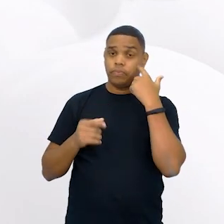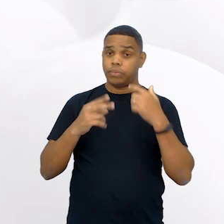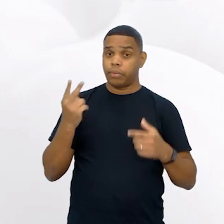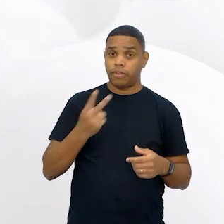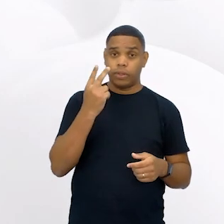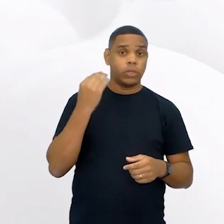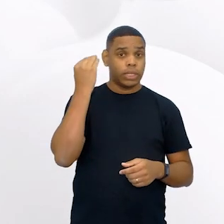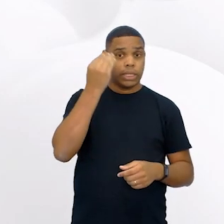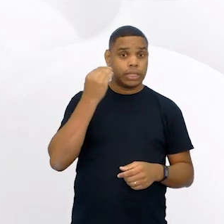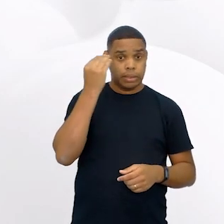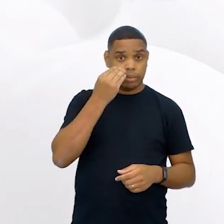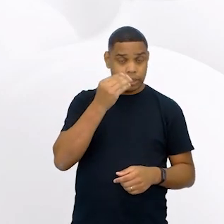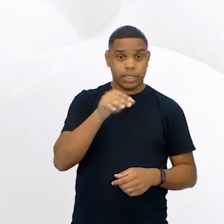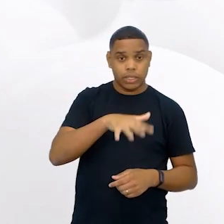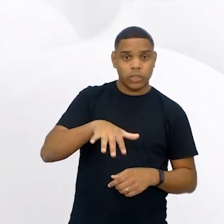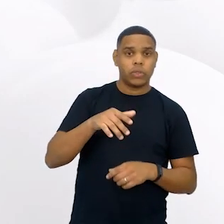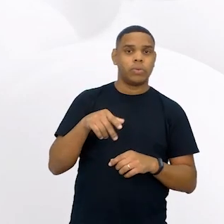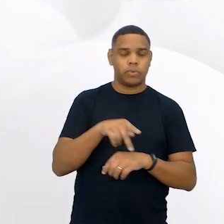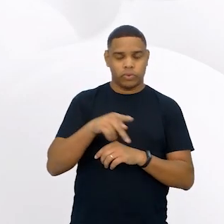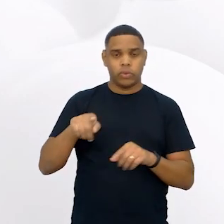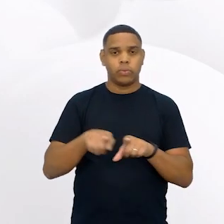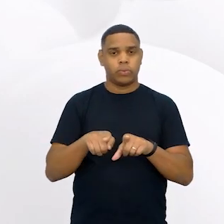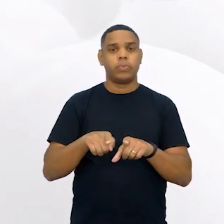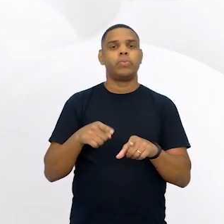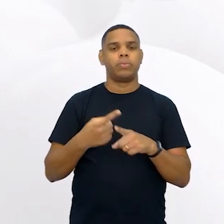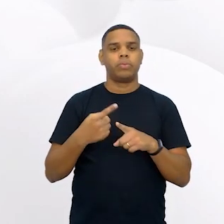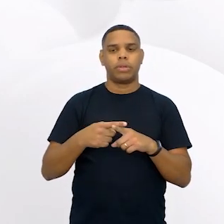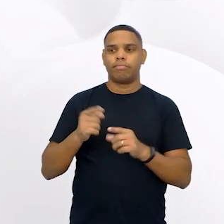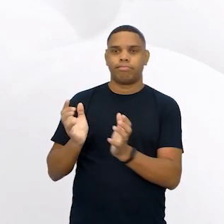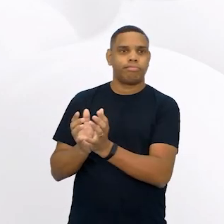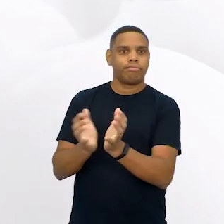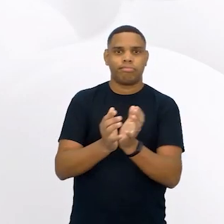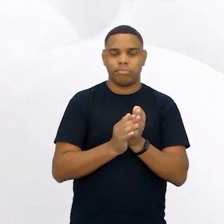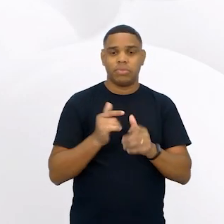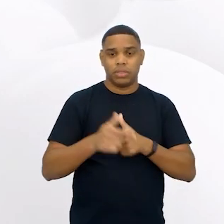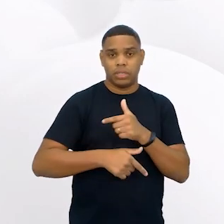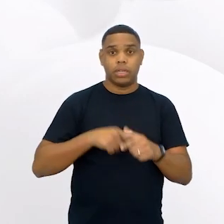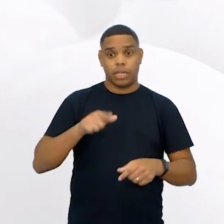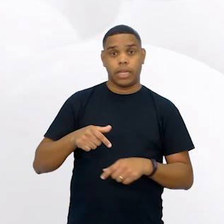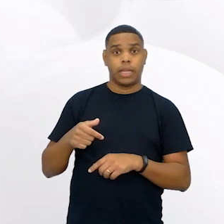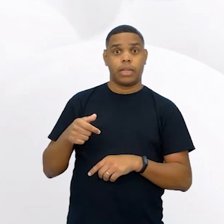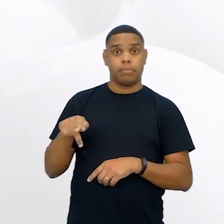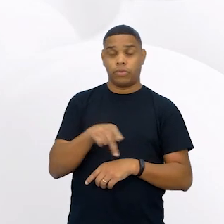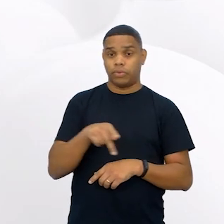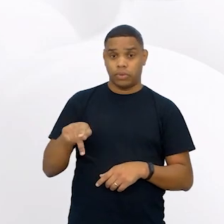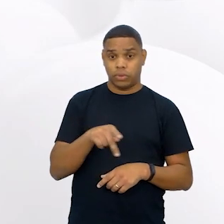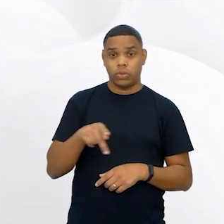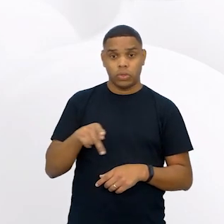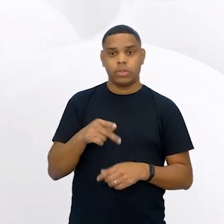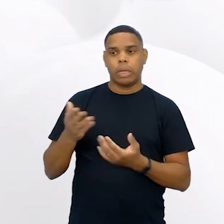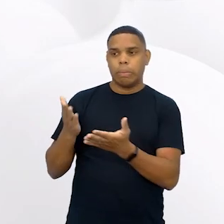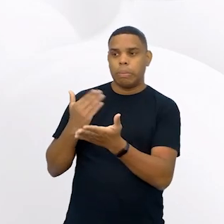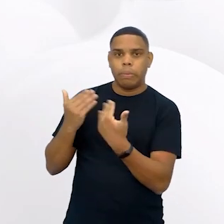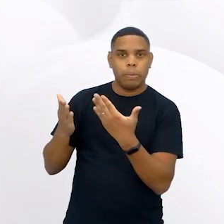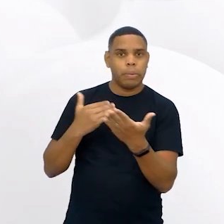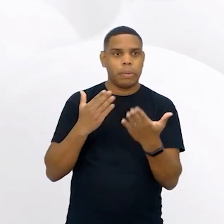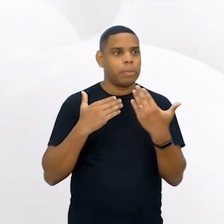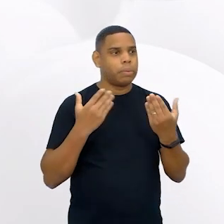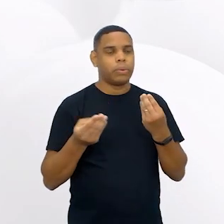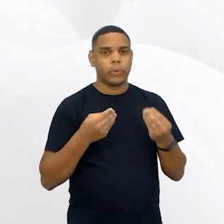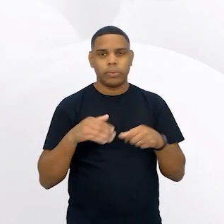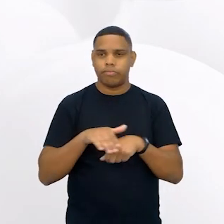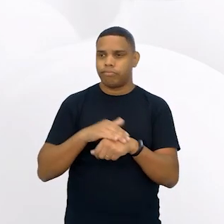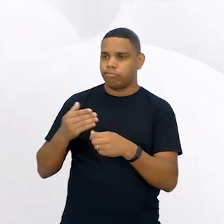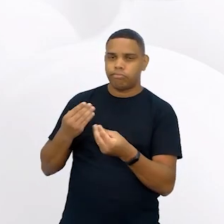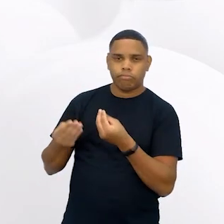as experiências aí da rede, porque a gente está falando em formação entre pares. Então, são professores conversando,